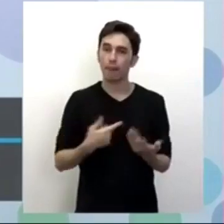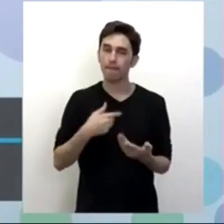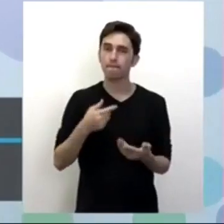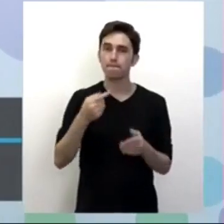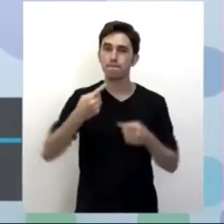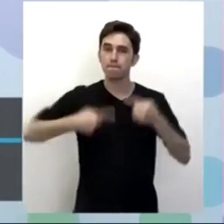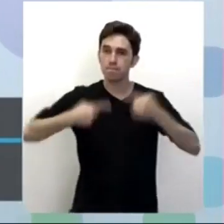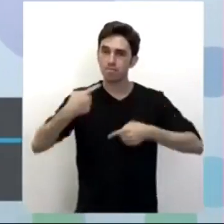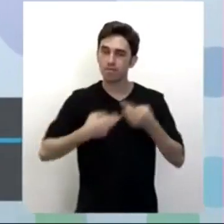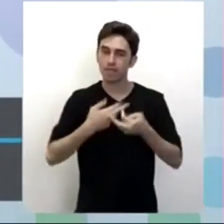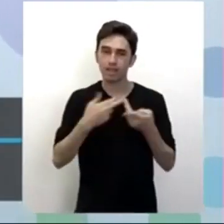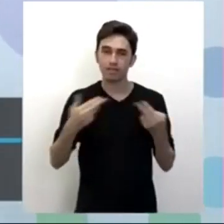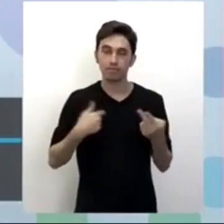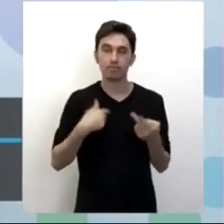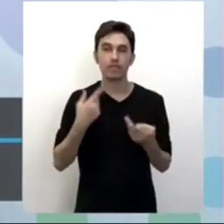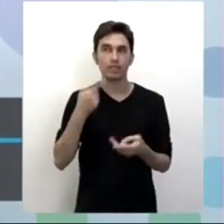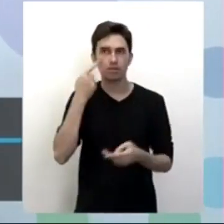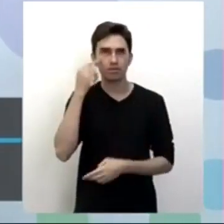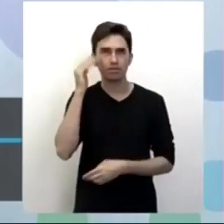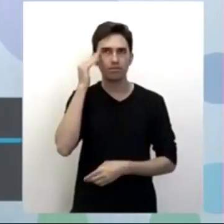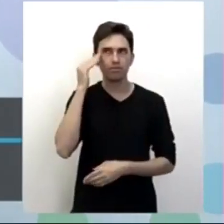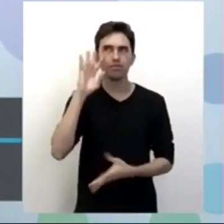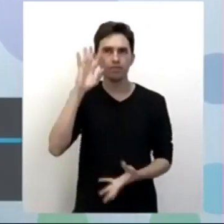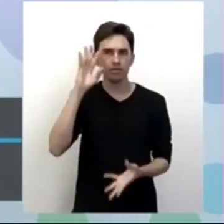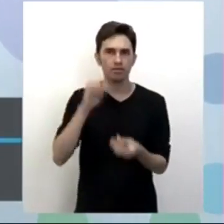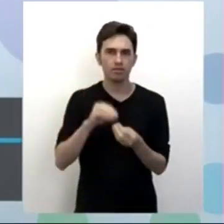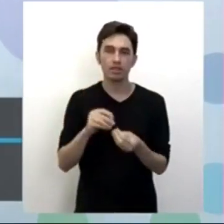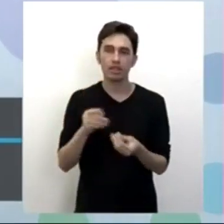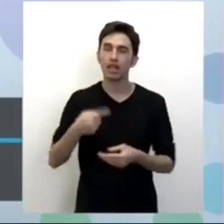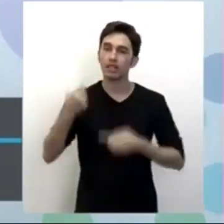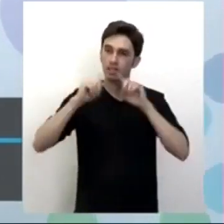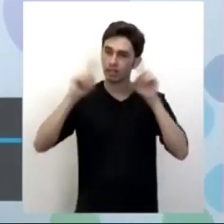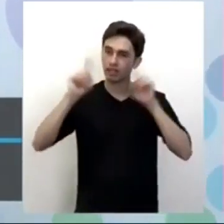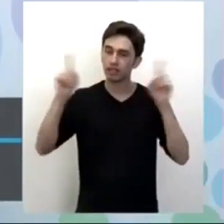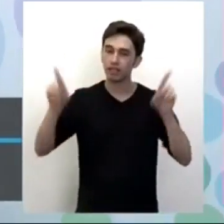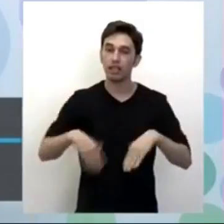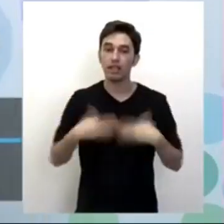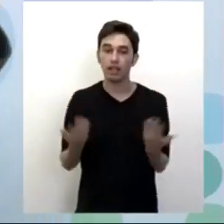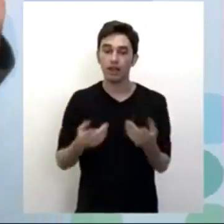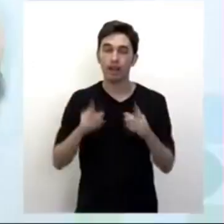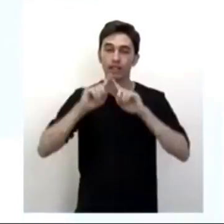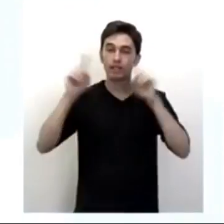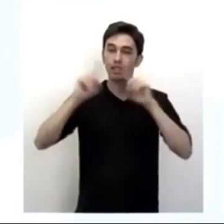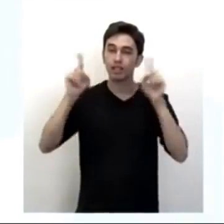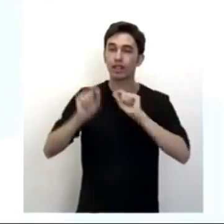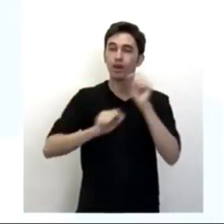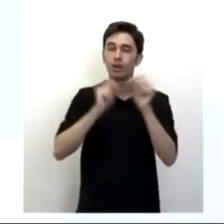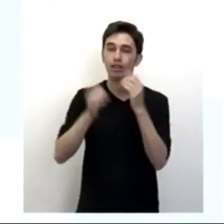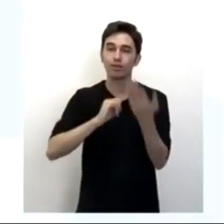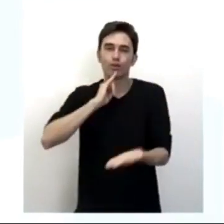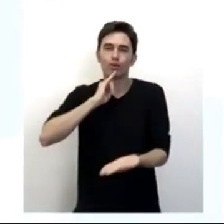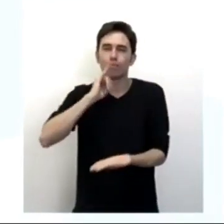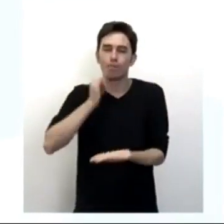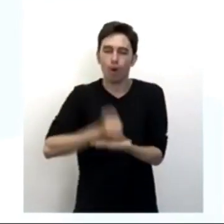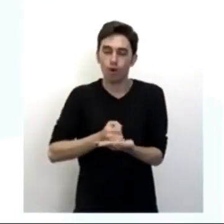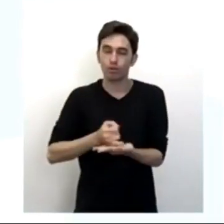aí bem contundente. A crítica que se faz à social-democracia: os impostos são muito caros.